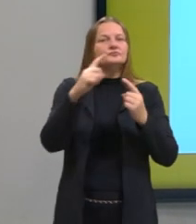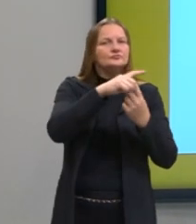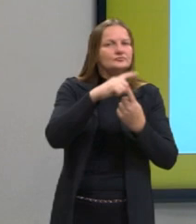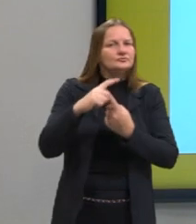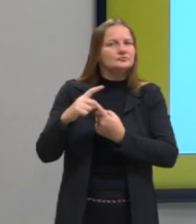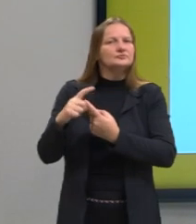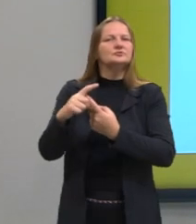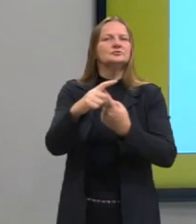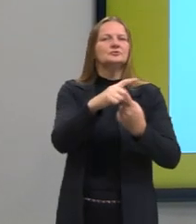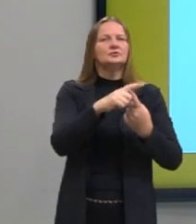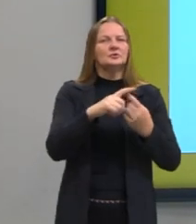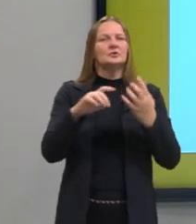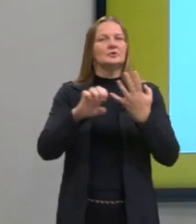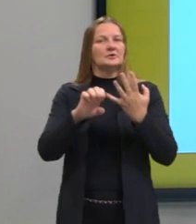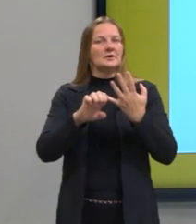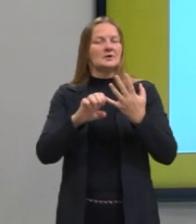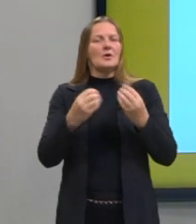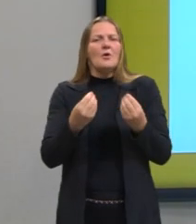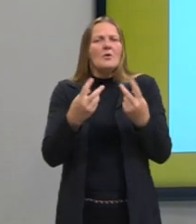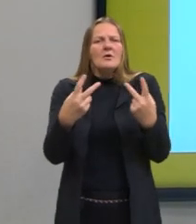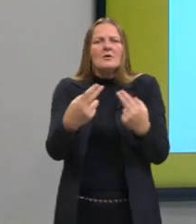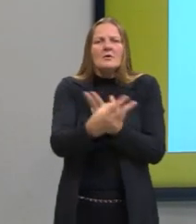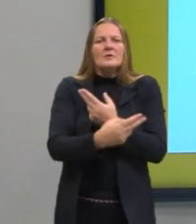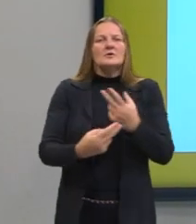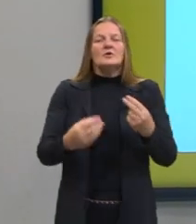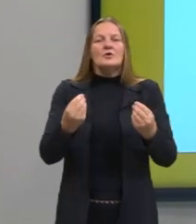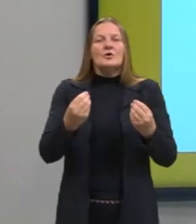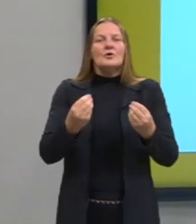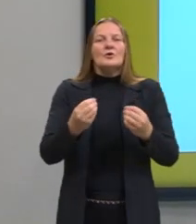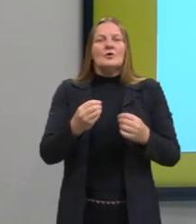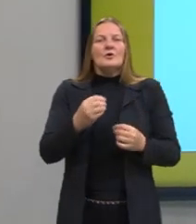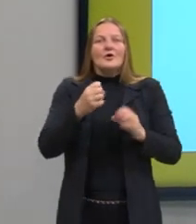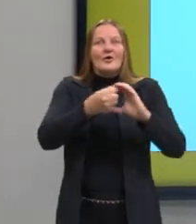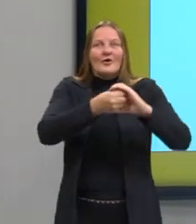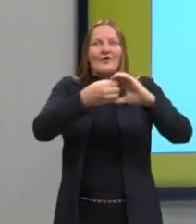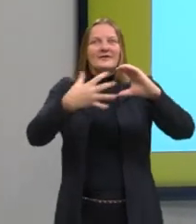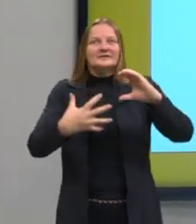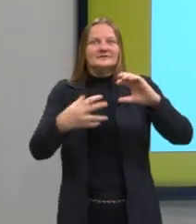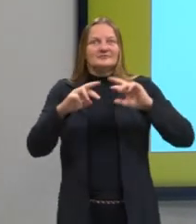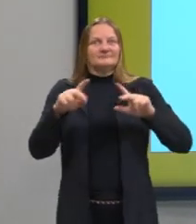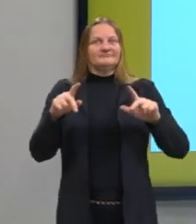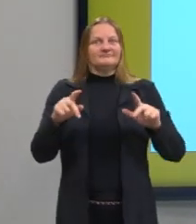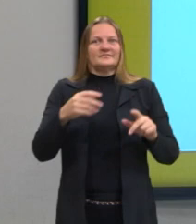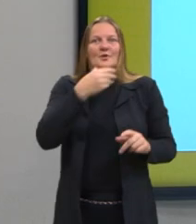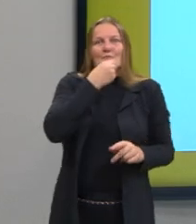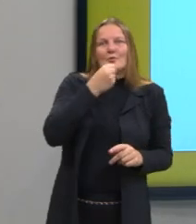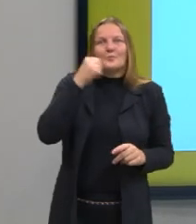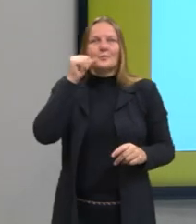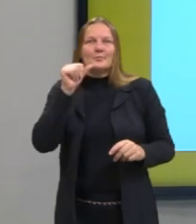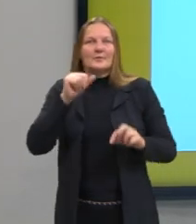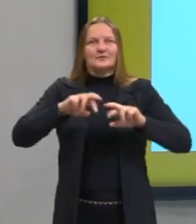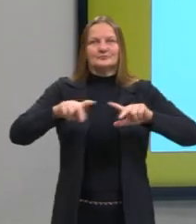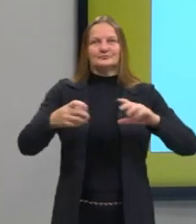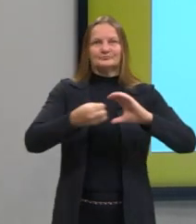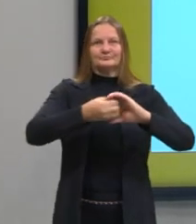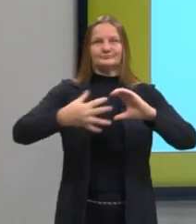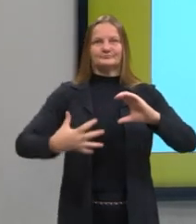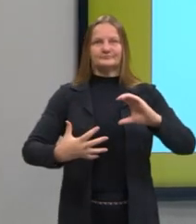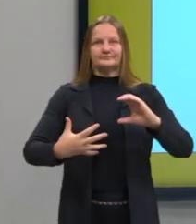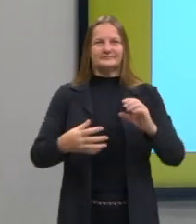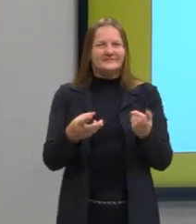de forma igual como é que vai surgir essas essas características diferentes entre macho e fêmea